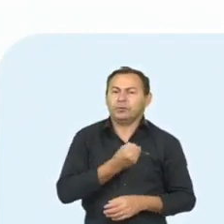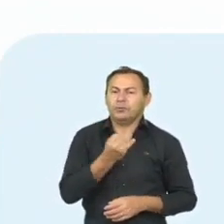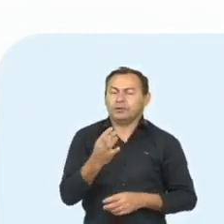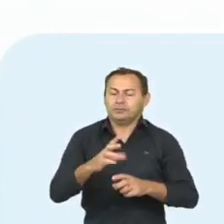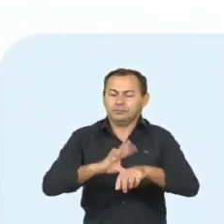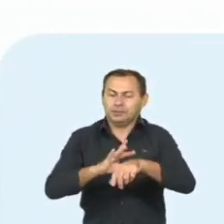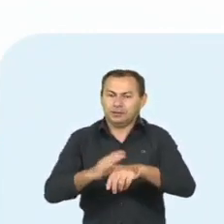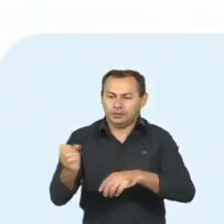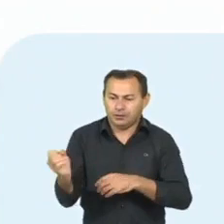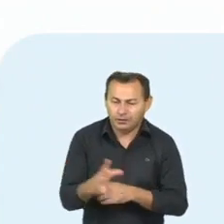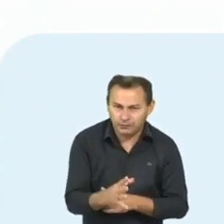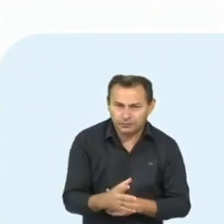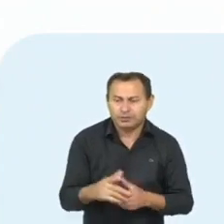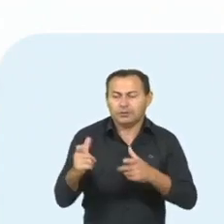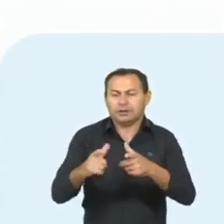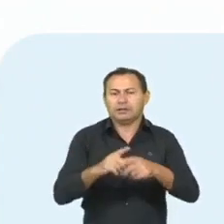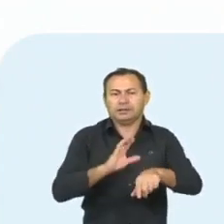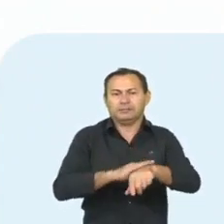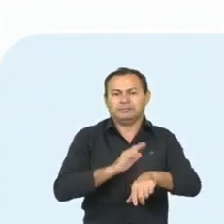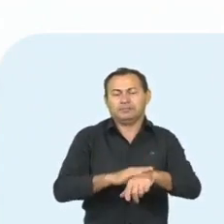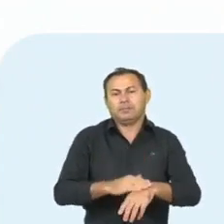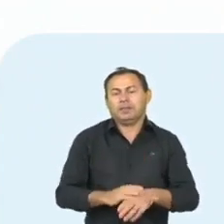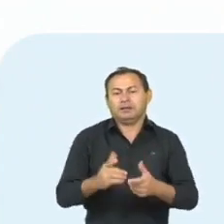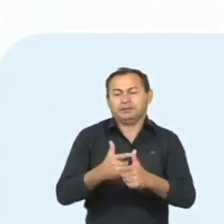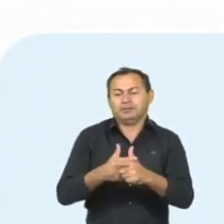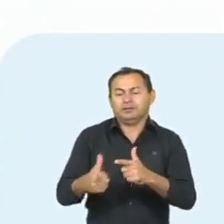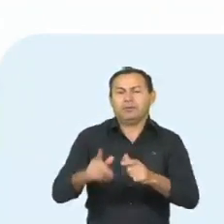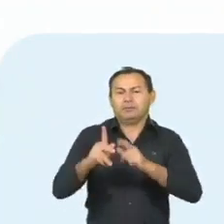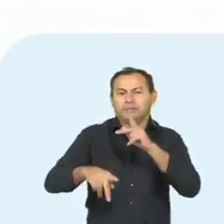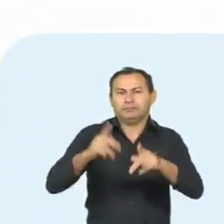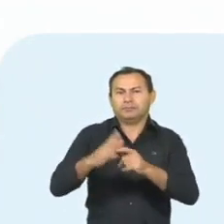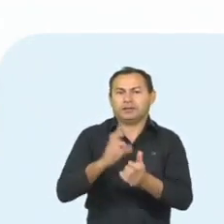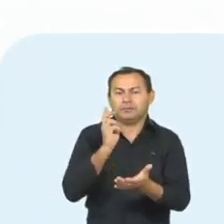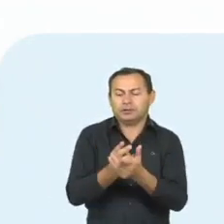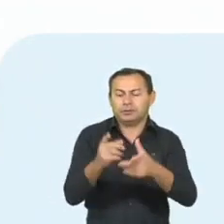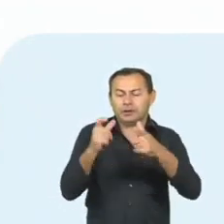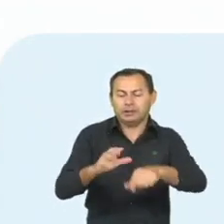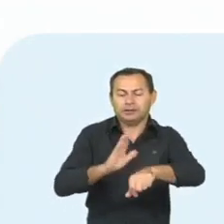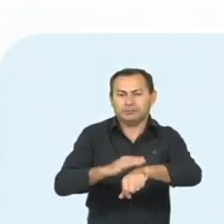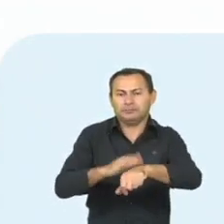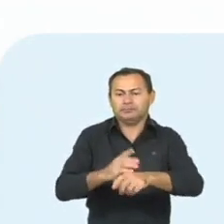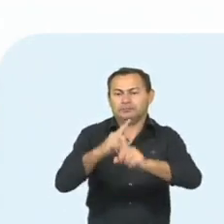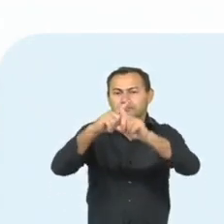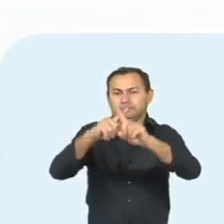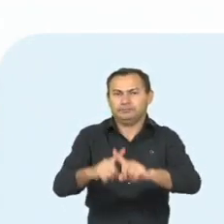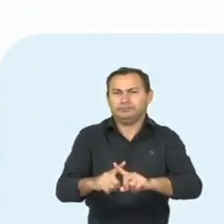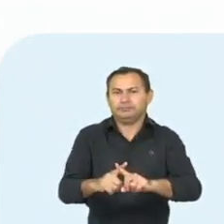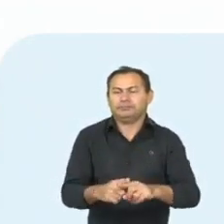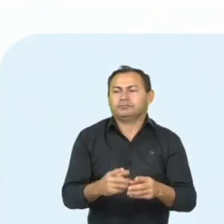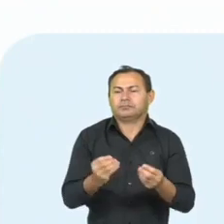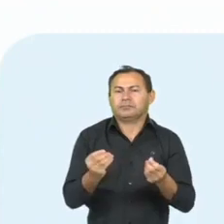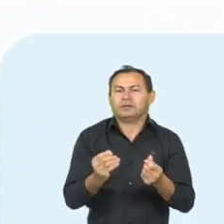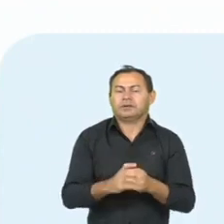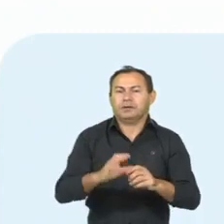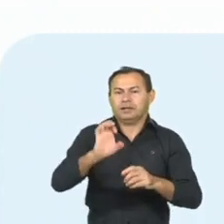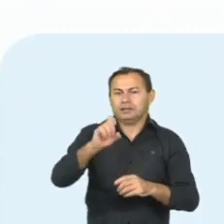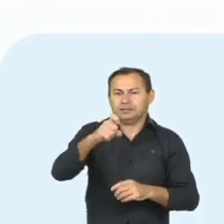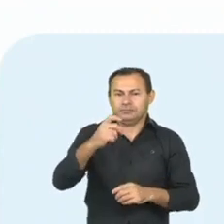novos de determinada doença em um local e período, dividido pela população do mesmo local e período, multiplicado aí por um